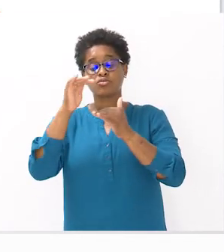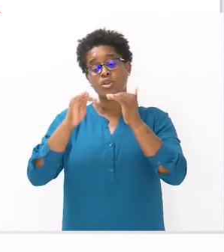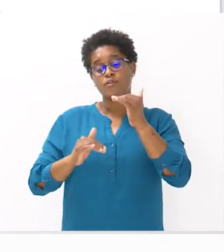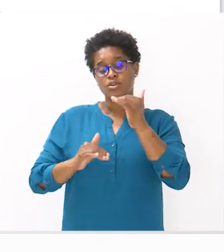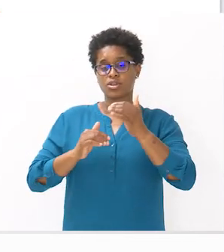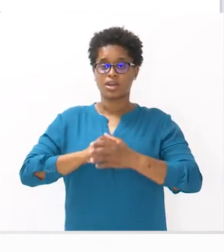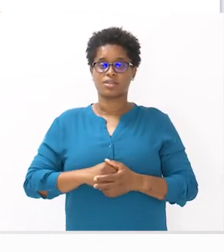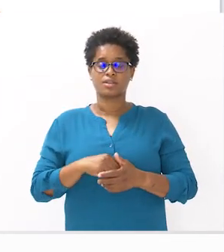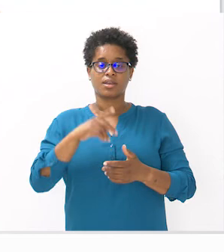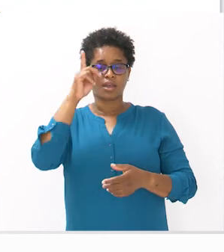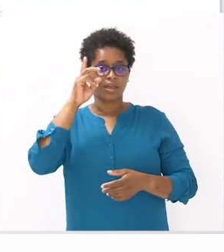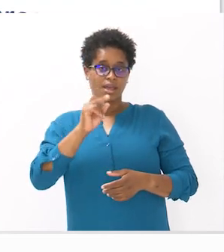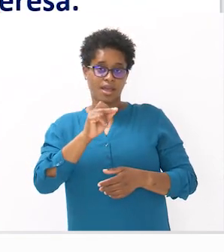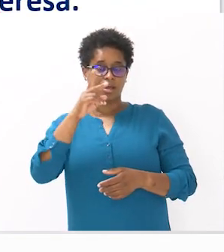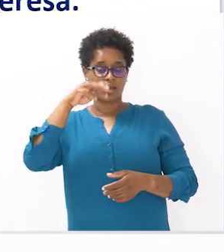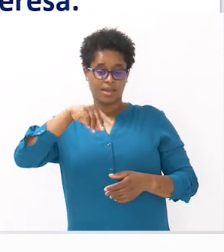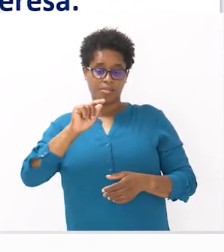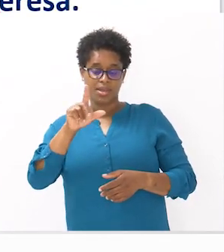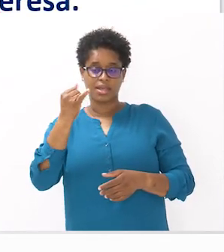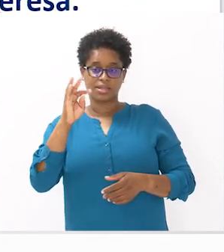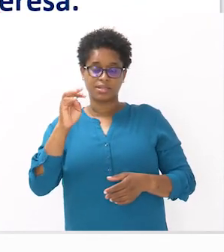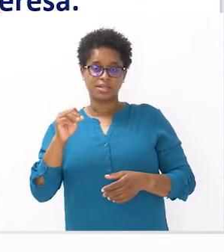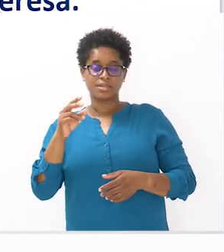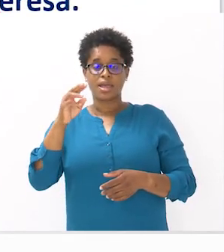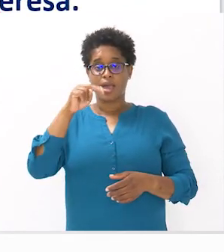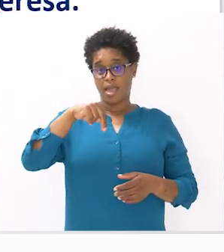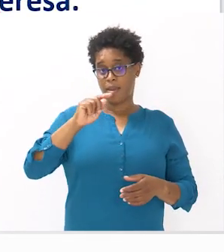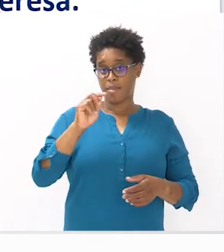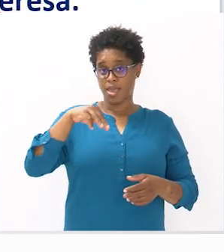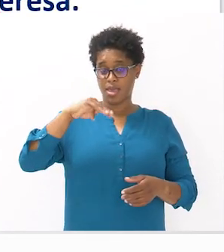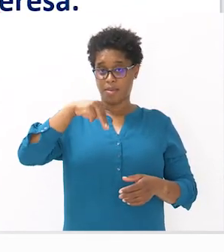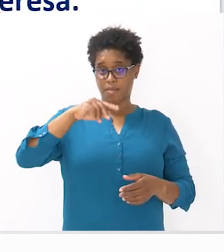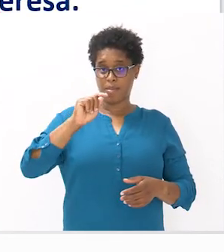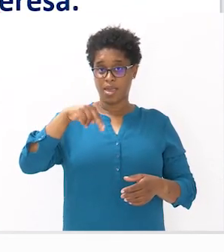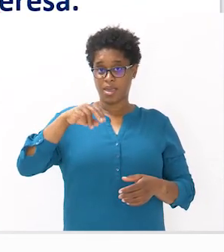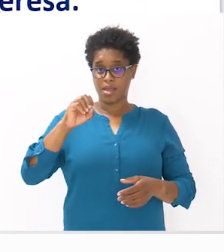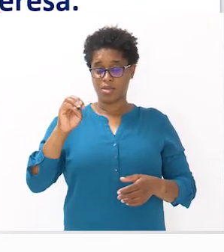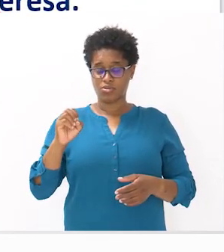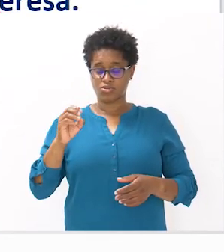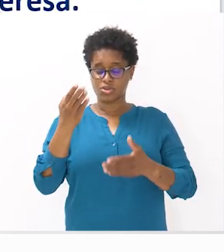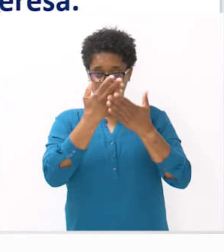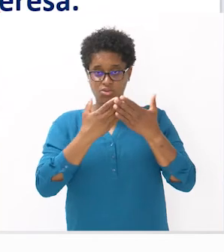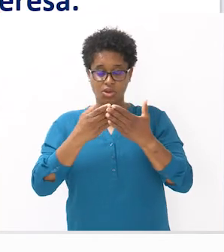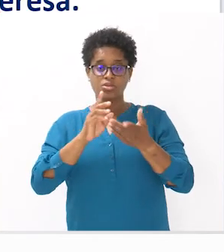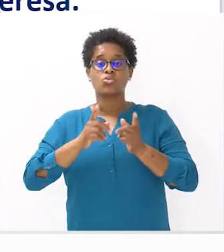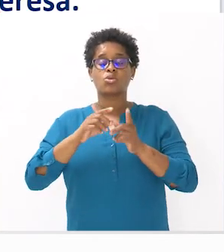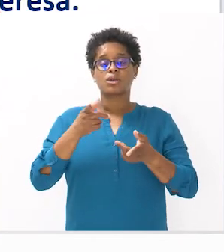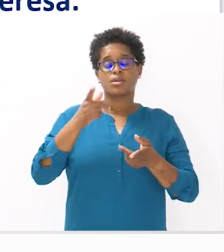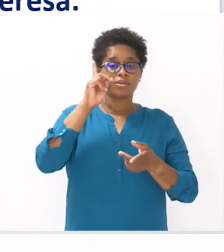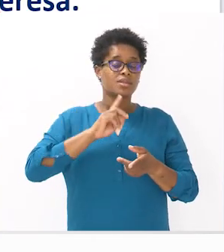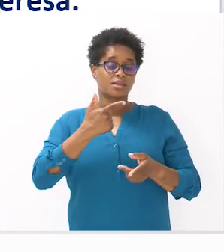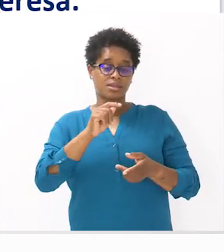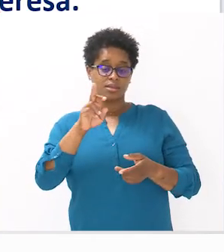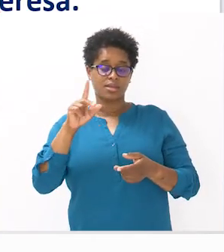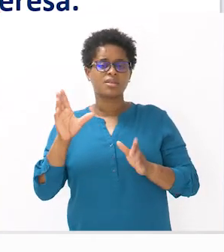inferioridade, a Melissa é menos estudiosa do que a Teresa. E já está,